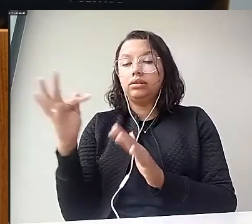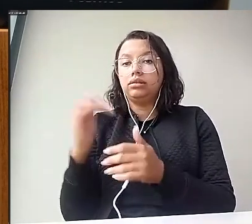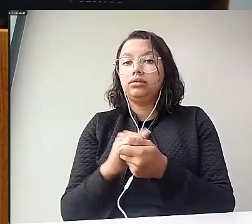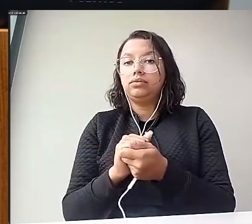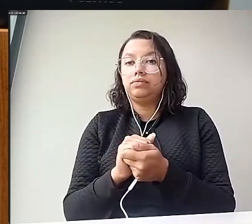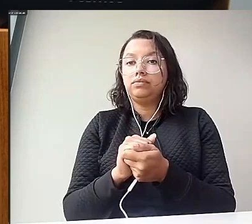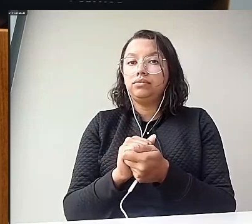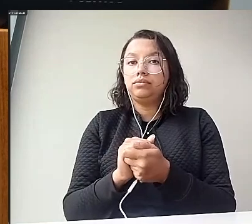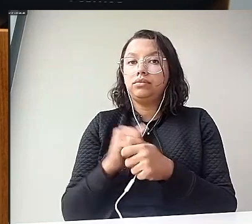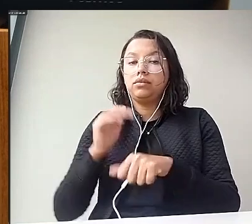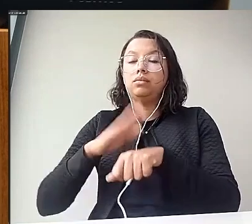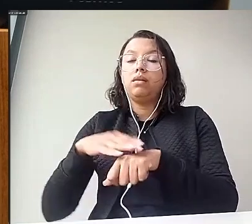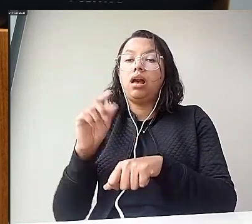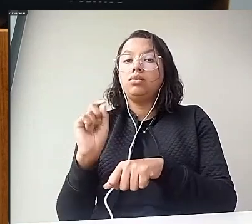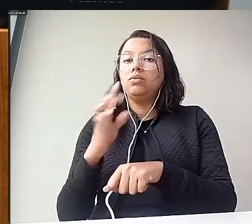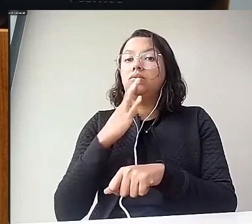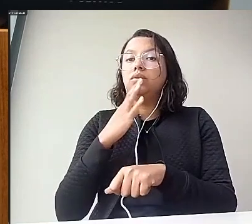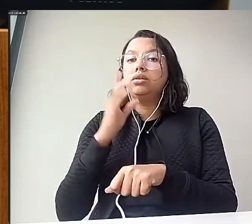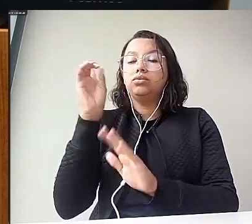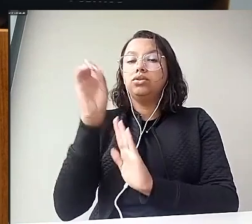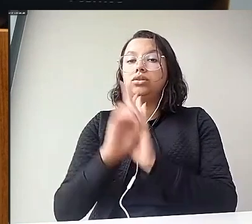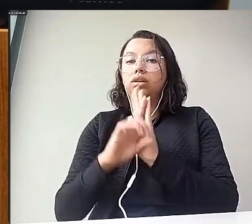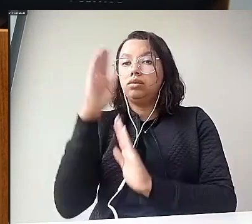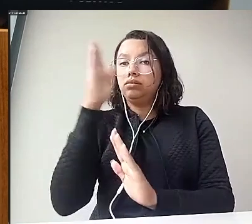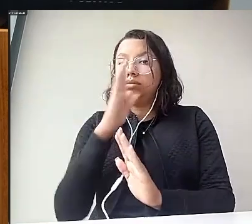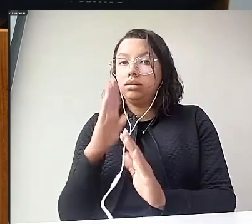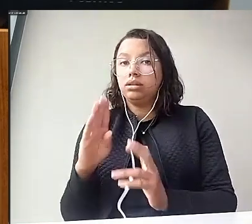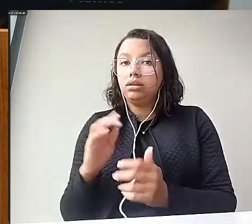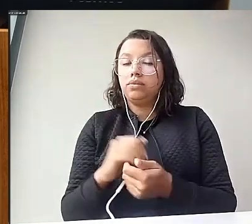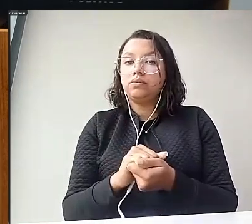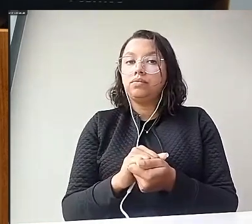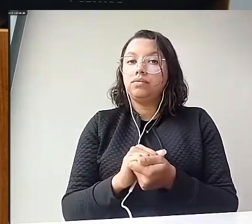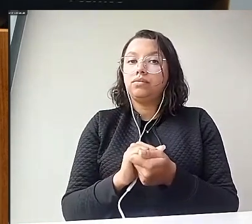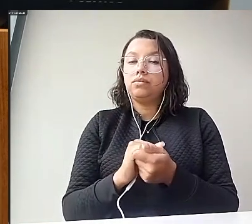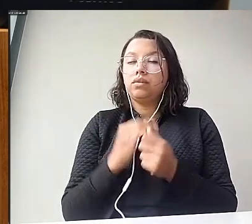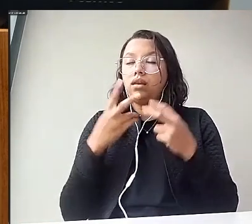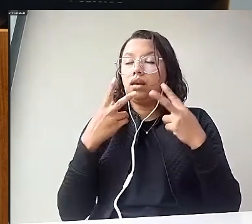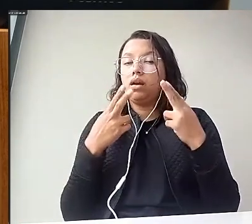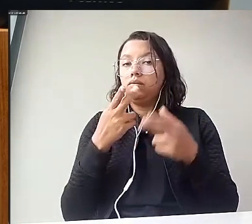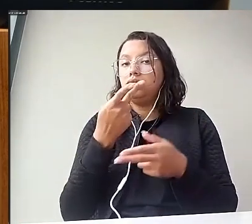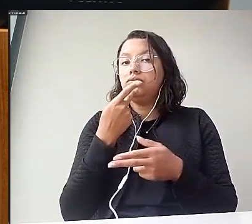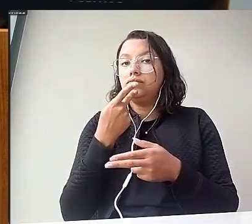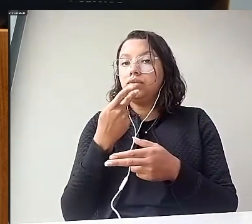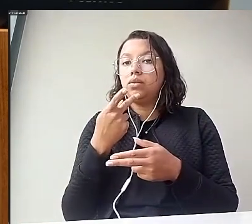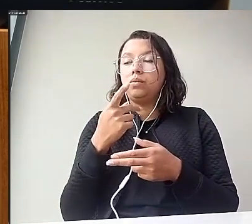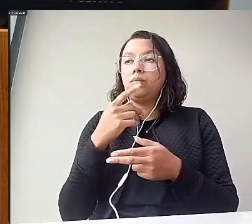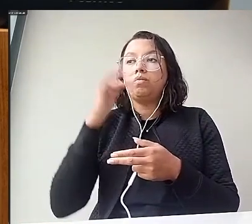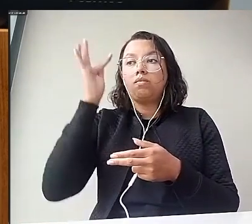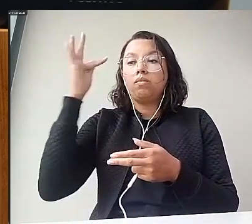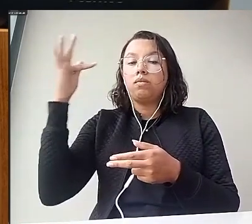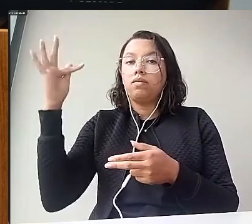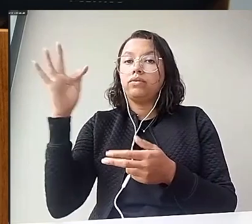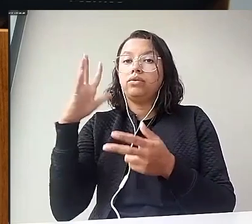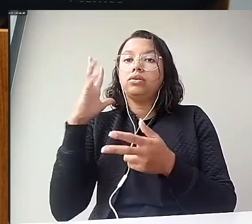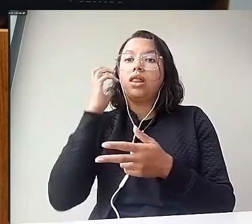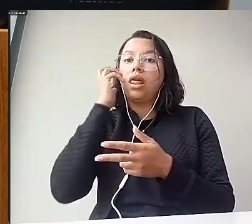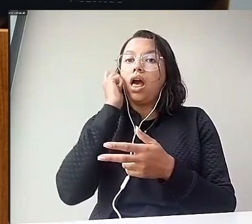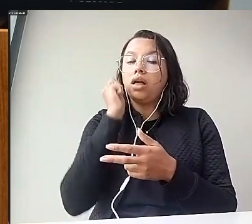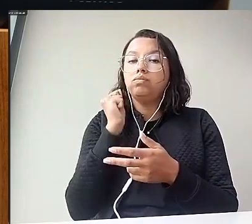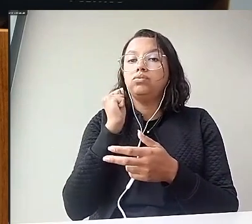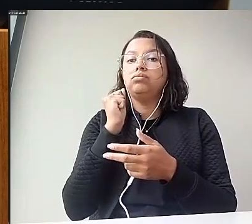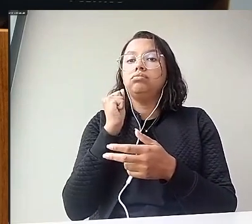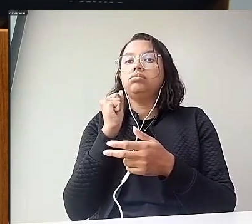que eu conheço do direito brasileiro, como o senhor disse, a França ela adota um